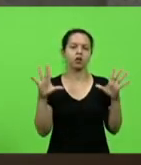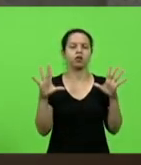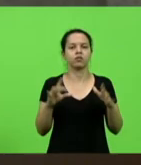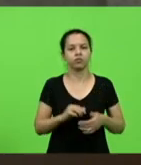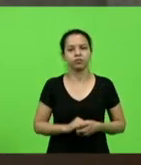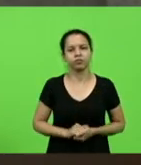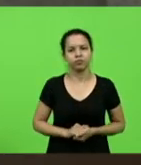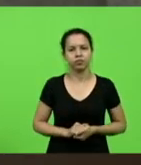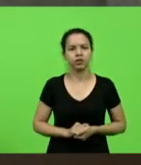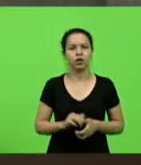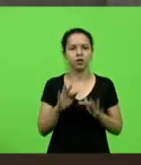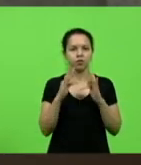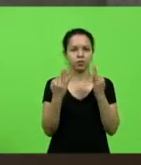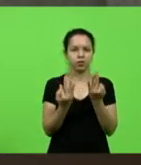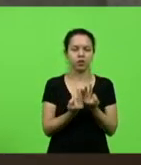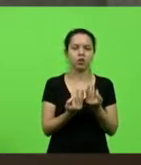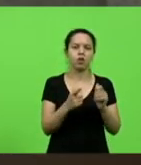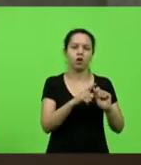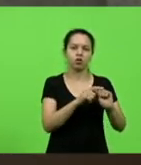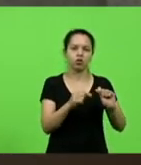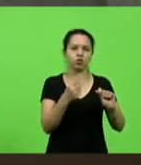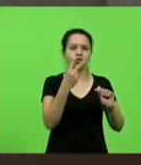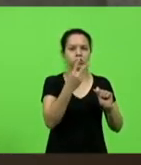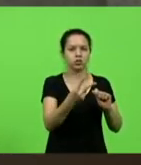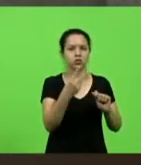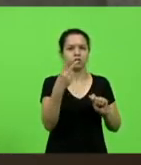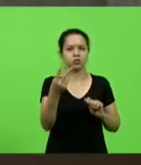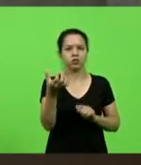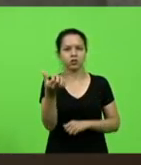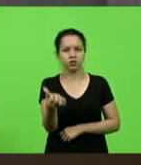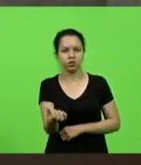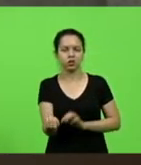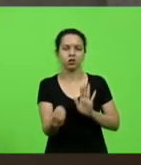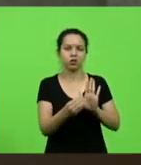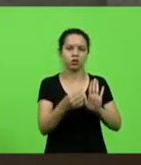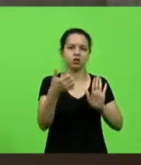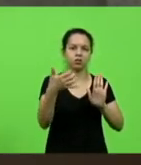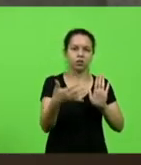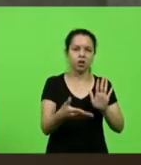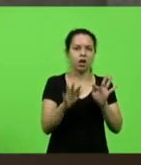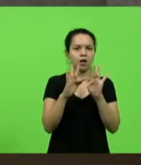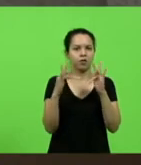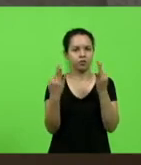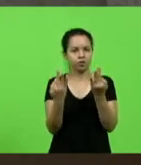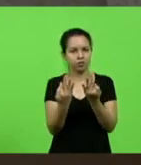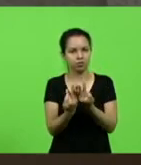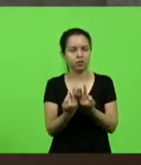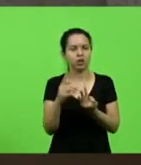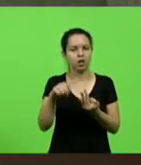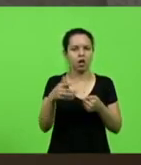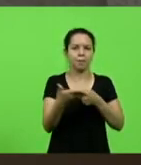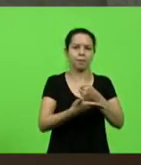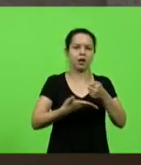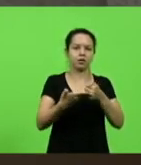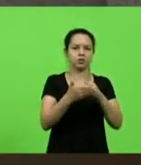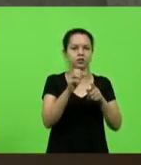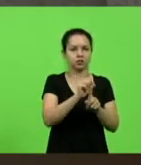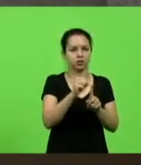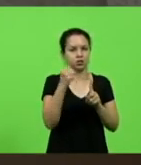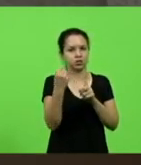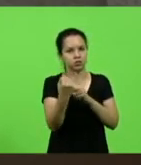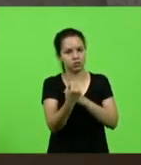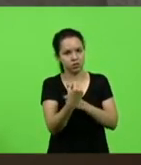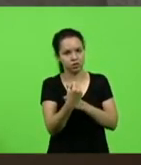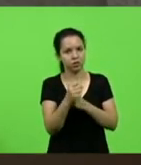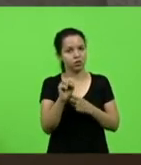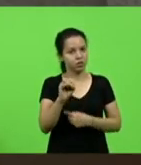E a família, no artigo, logo no artigo 226, fala que a família é a base da sociedade. Se uma